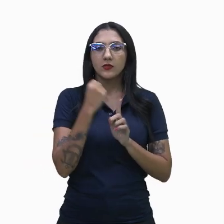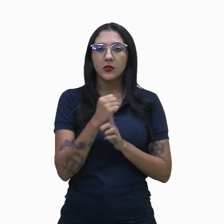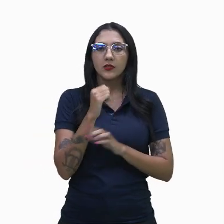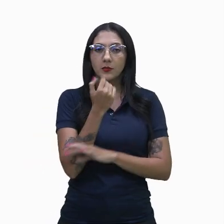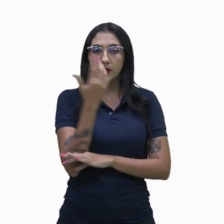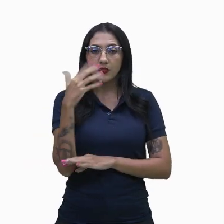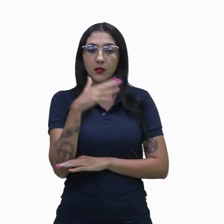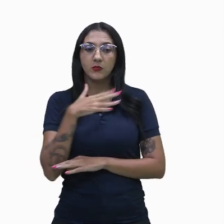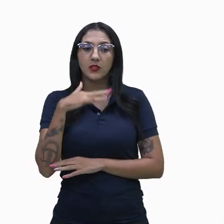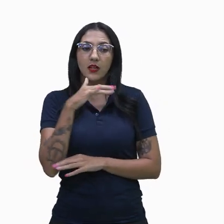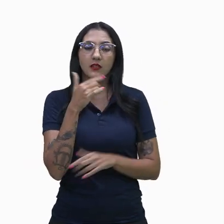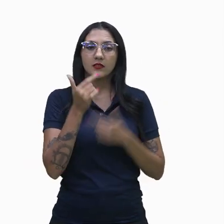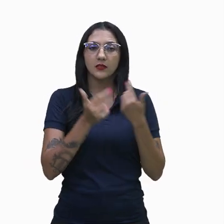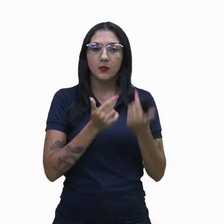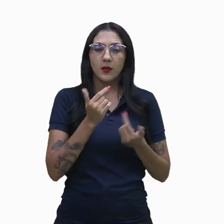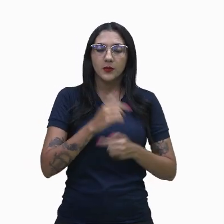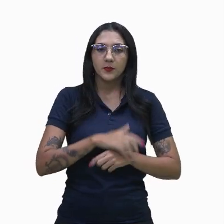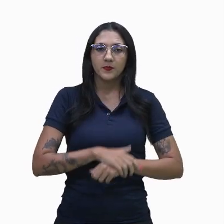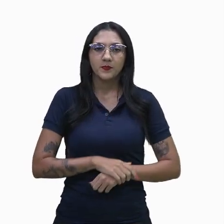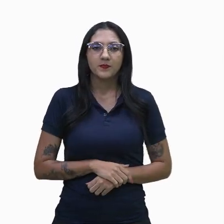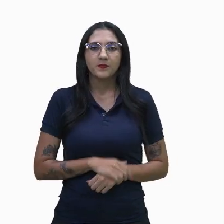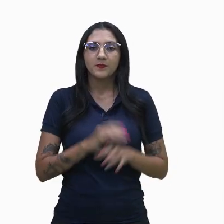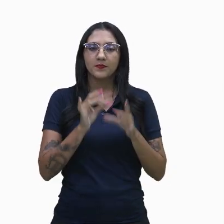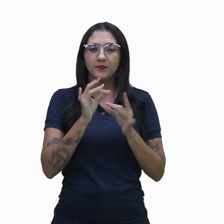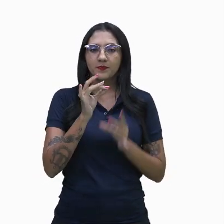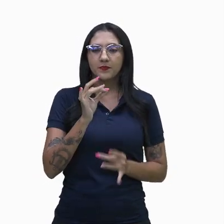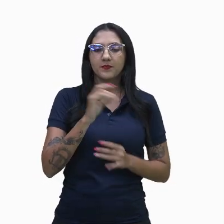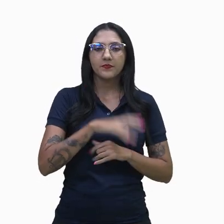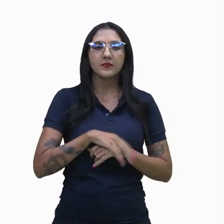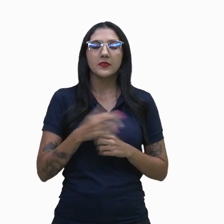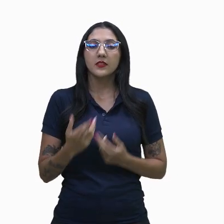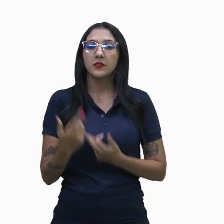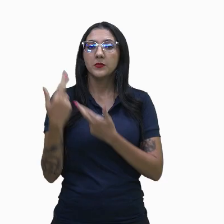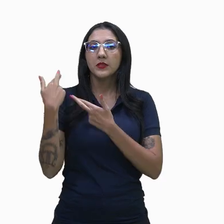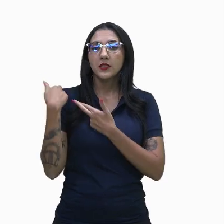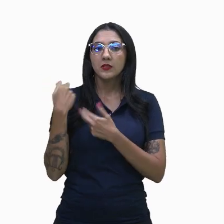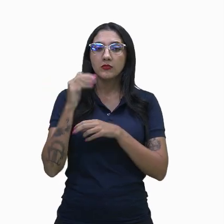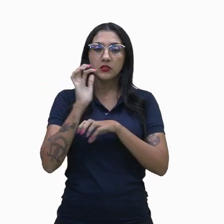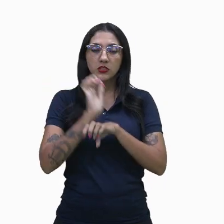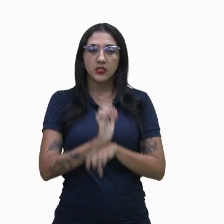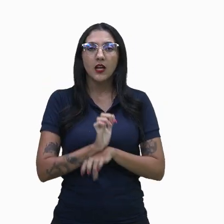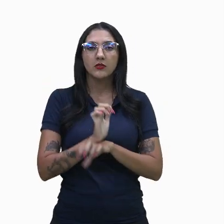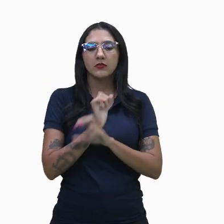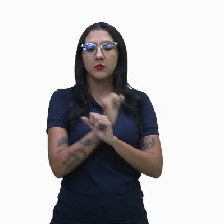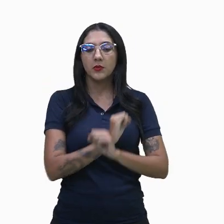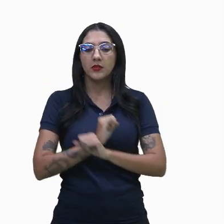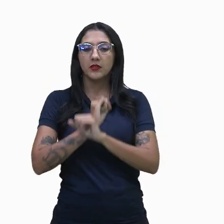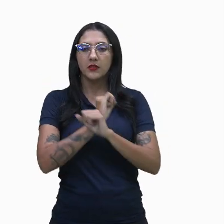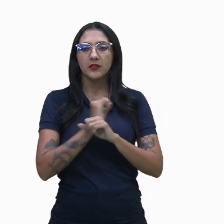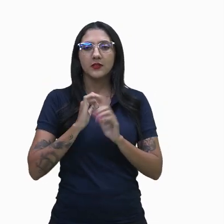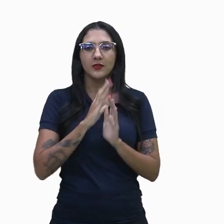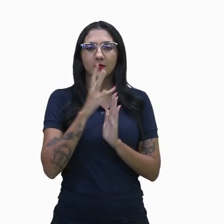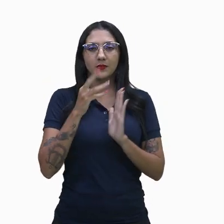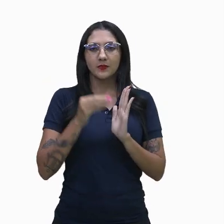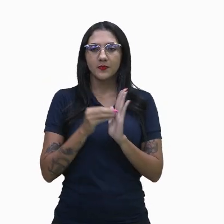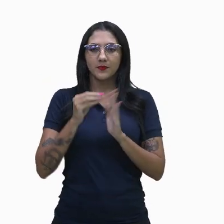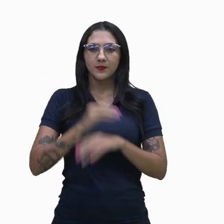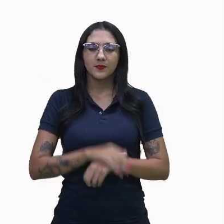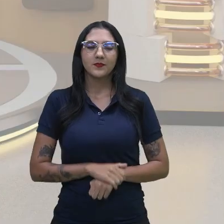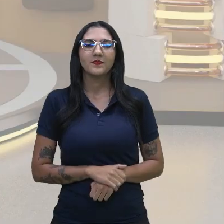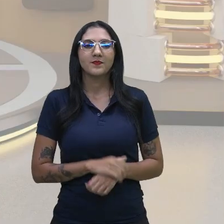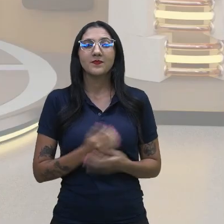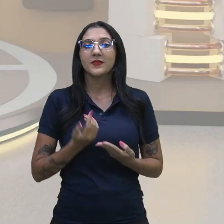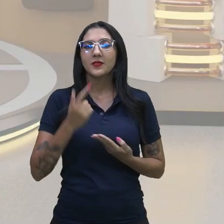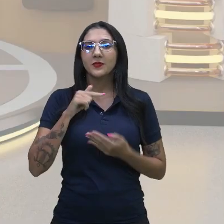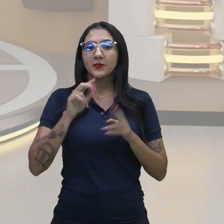do trabalho. E o detalhamento nós temos o papel do Estado na defesa da Amazônia. Então esse é